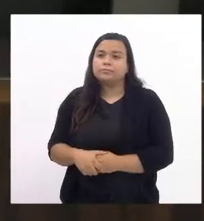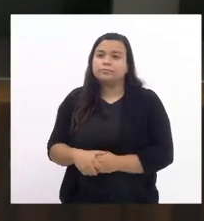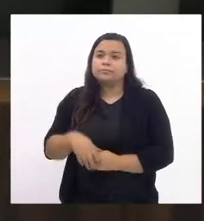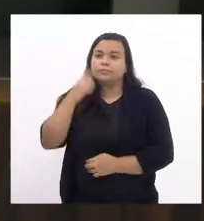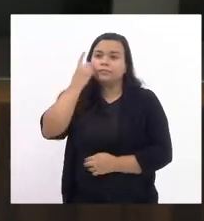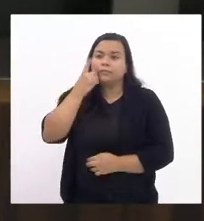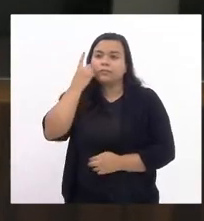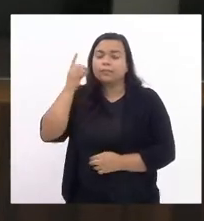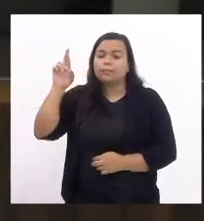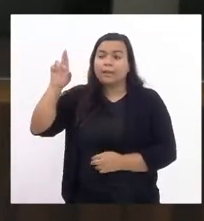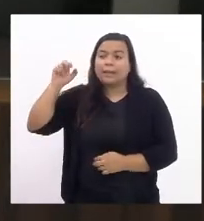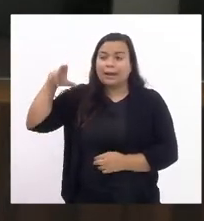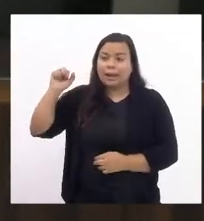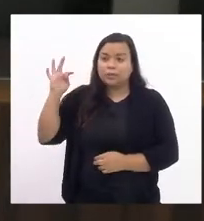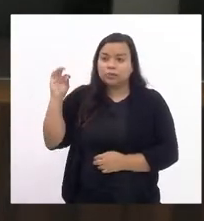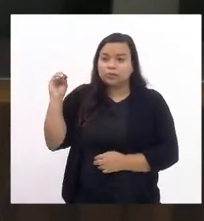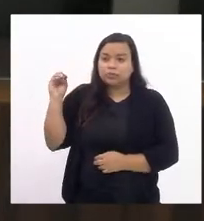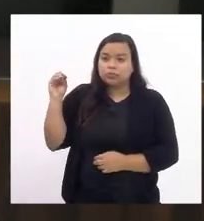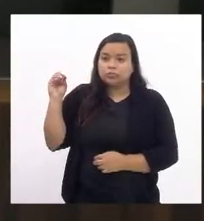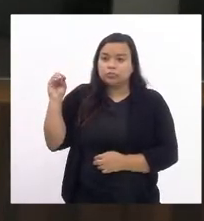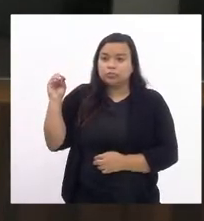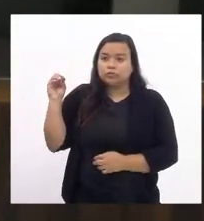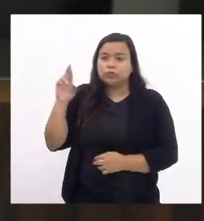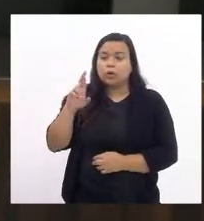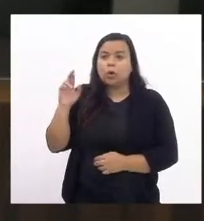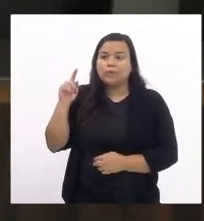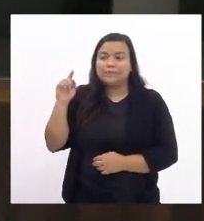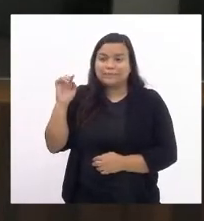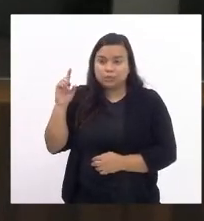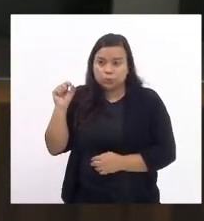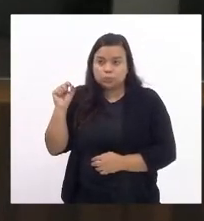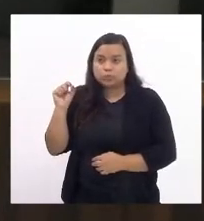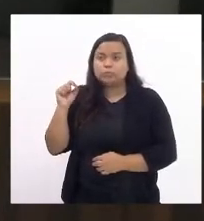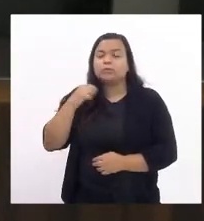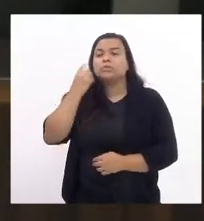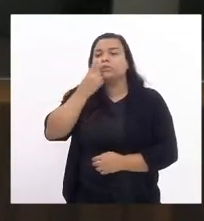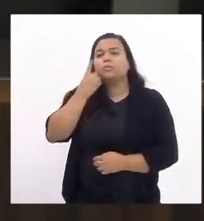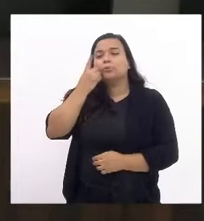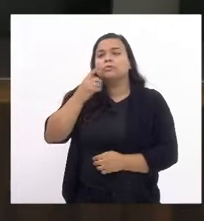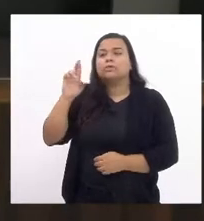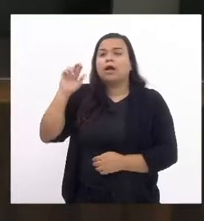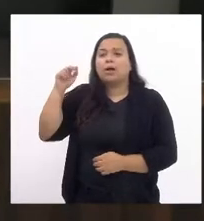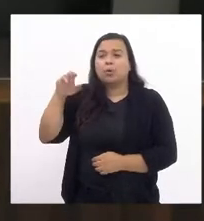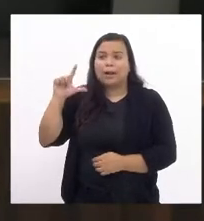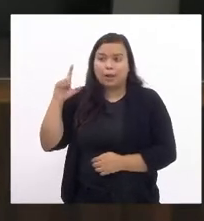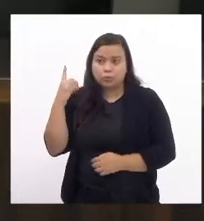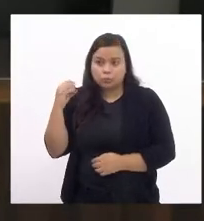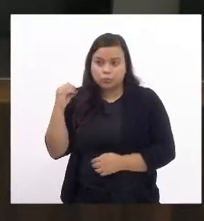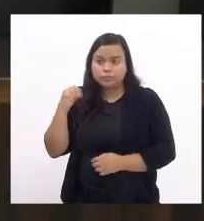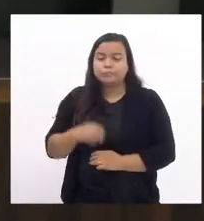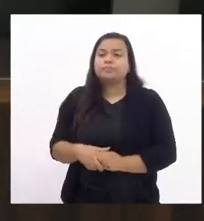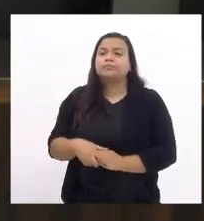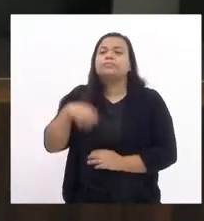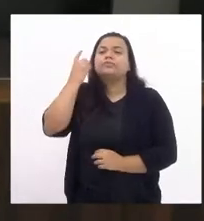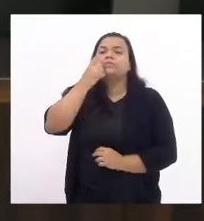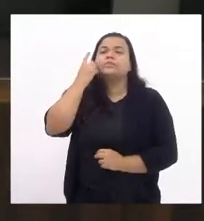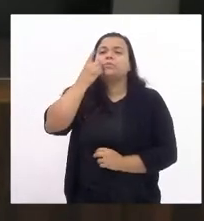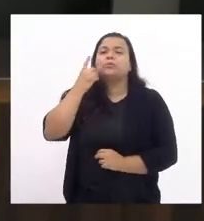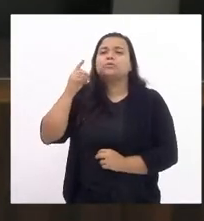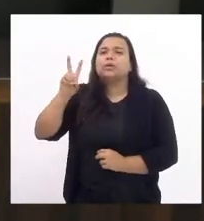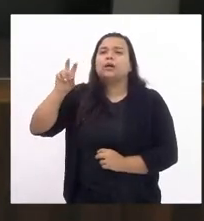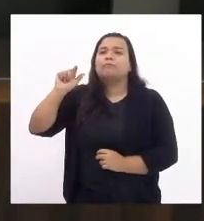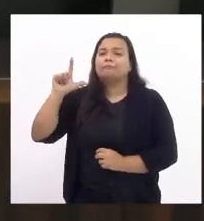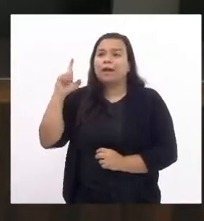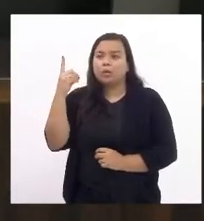deputado Renato Zaca, deputado Rodrigo Amorim, deputado Ronaldo Anchieta, deputado